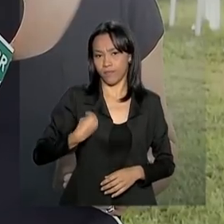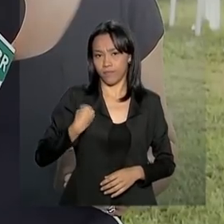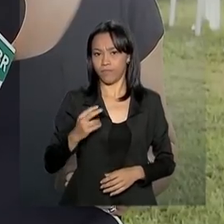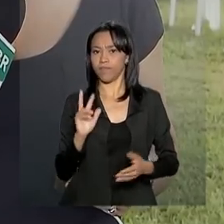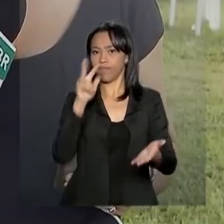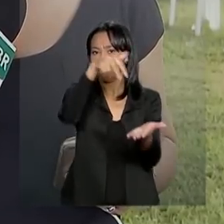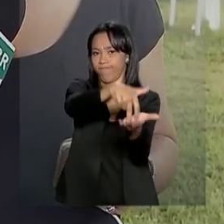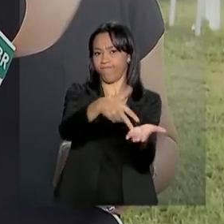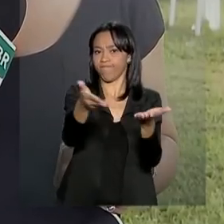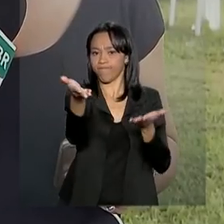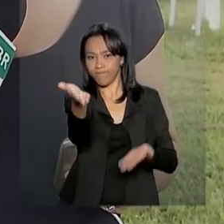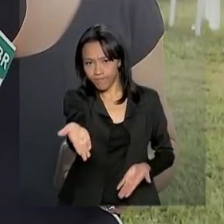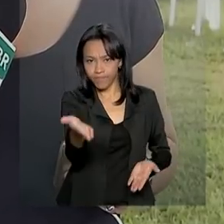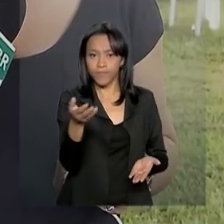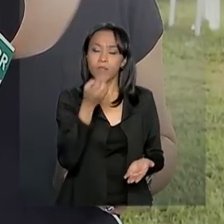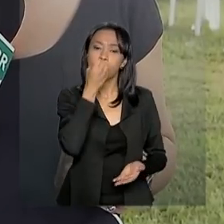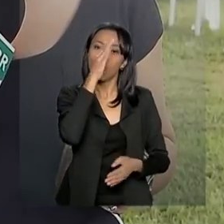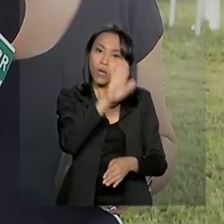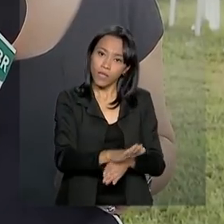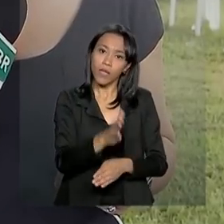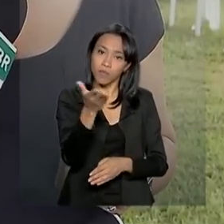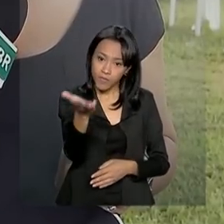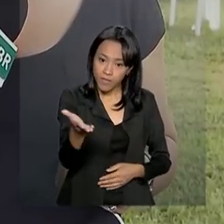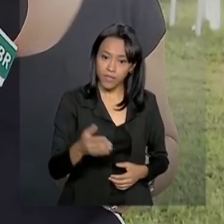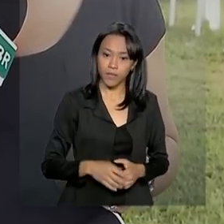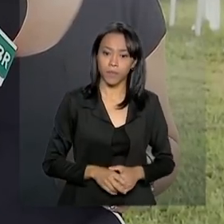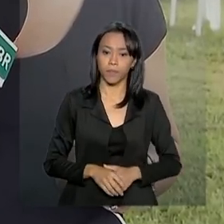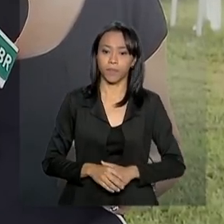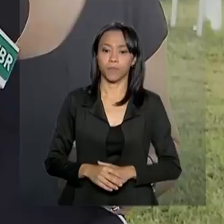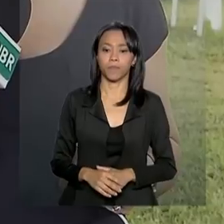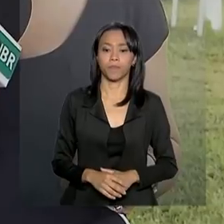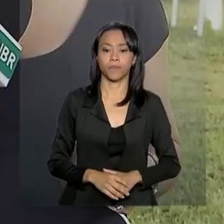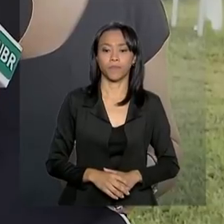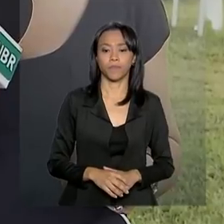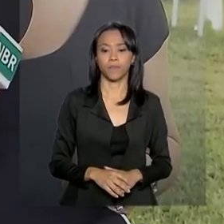TV NBR. Luana, boa tarde para você.